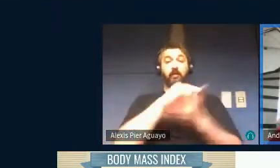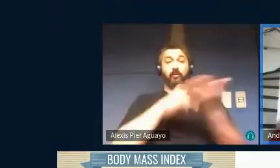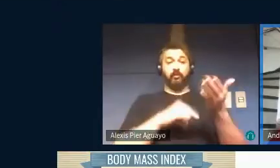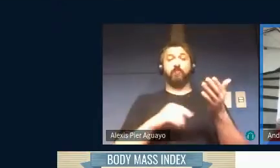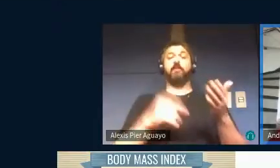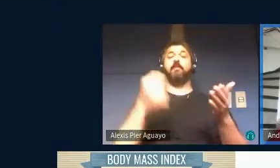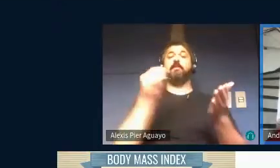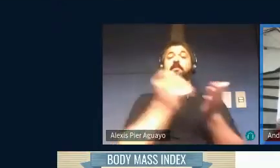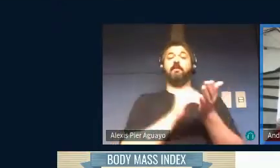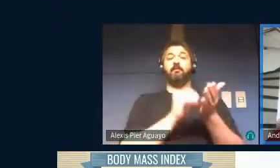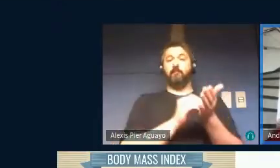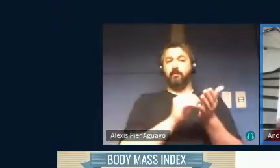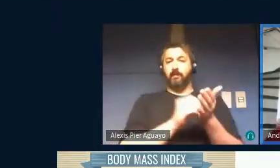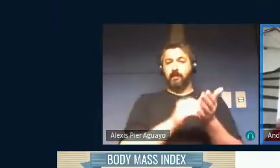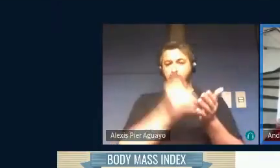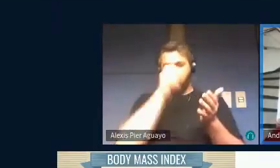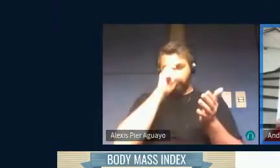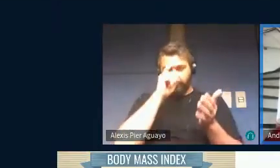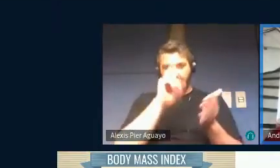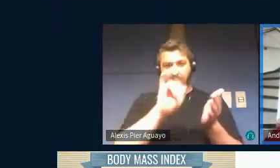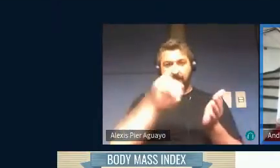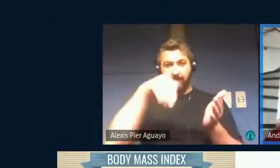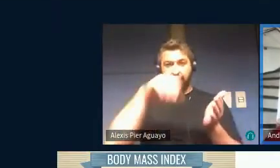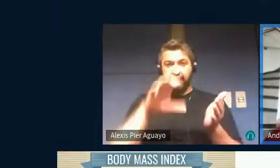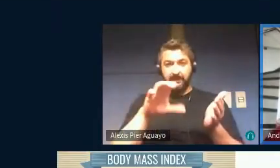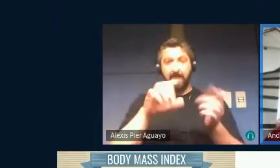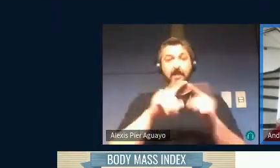hospitais registram isso, né? Mas esses